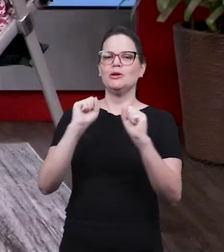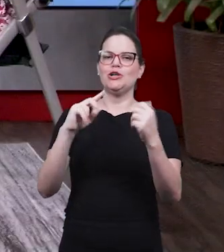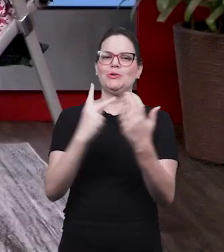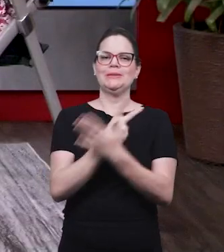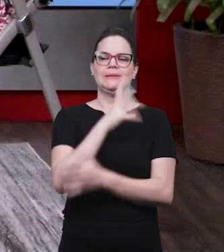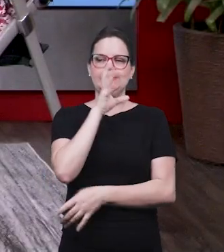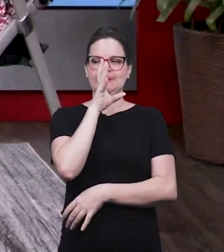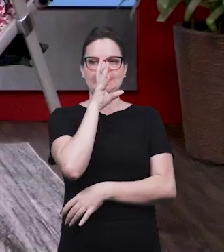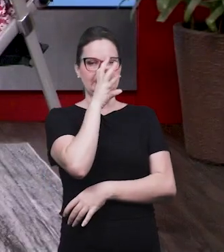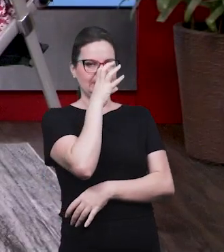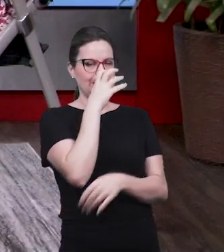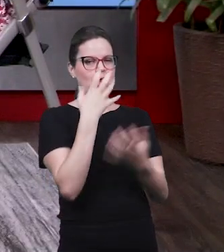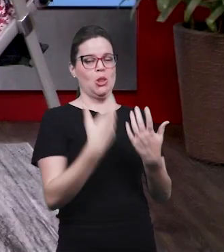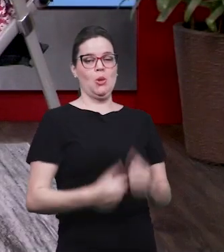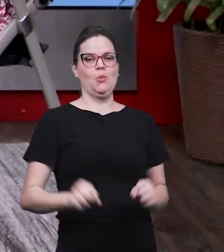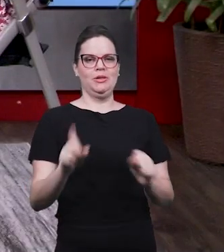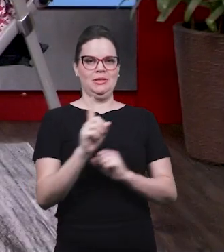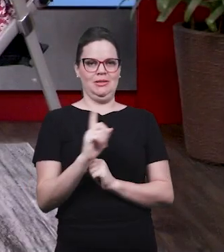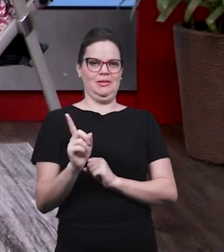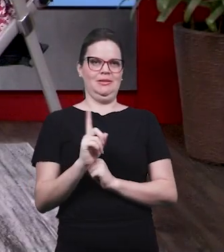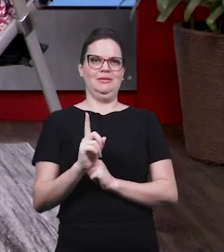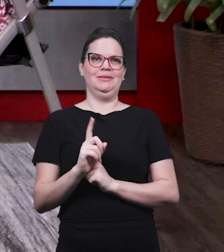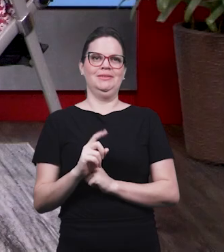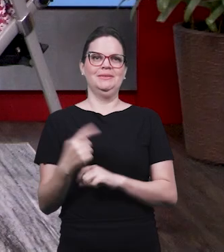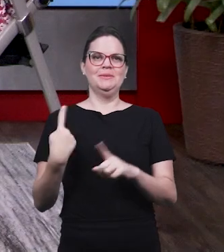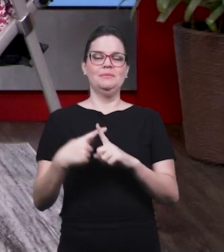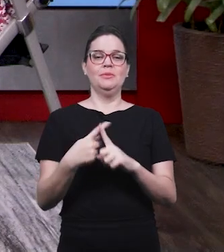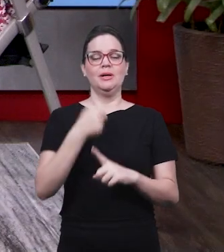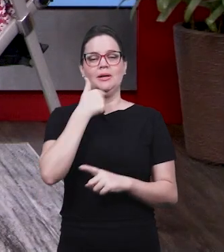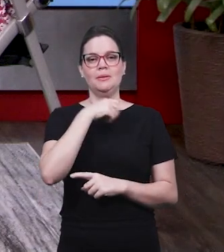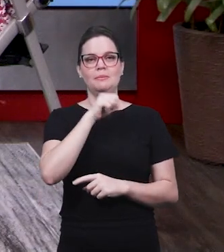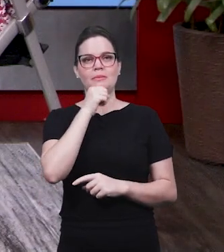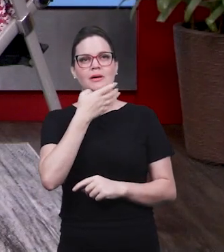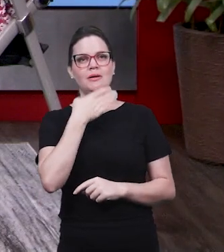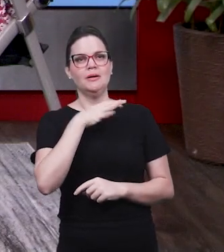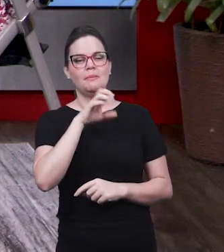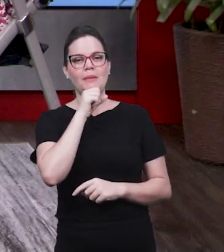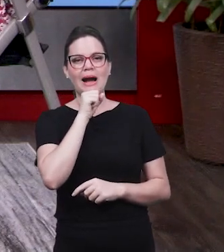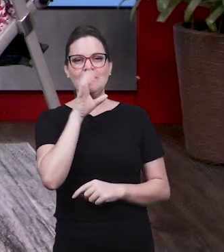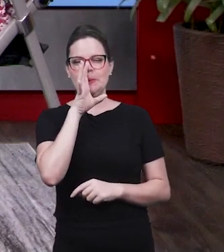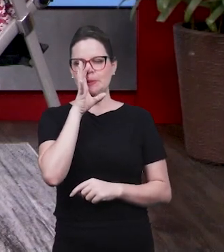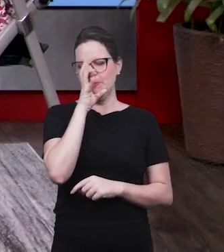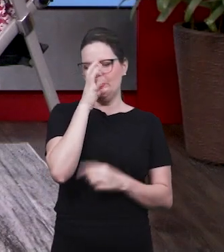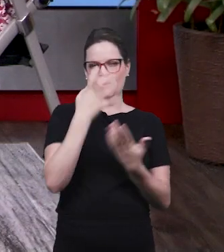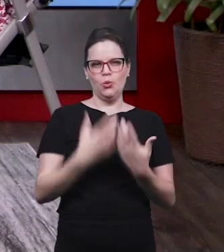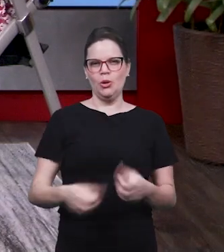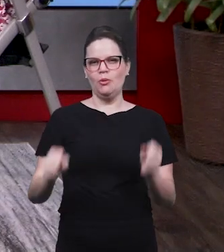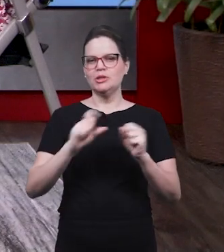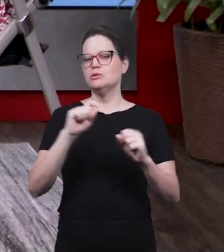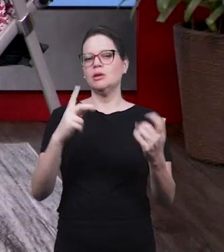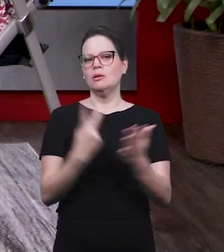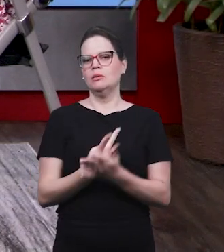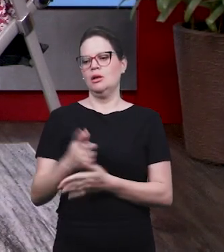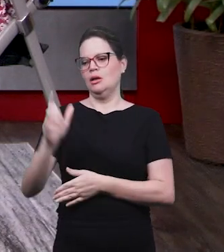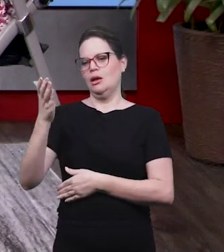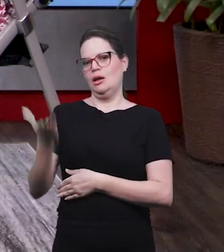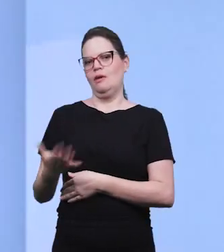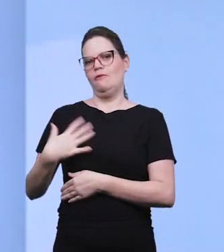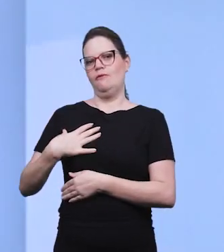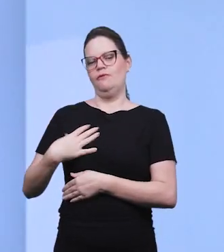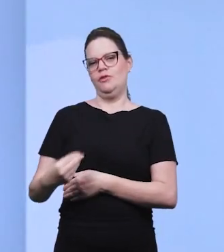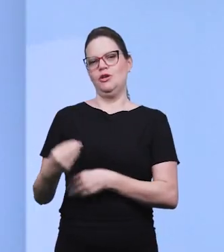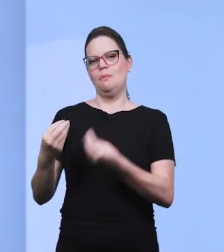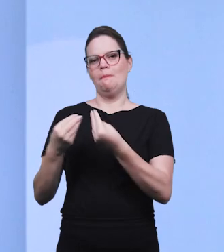vençam essa resistência, porque a resistência dos pais é prejuízo para o filho. Então, às vezes, os pais vão